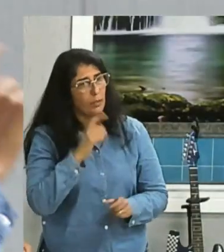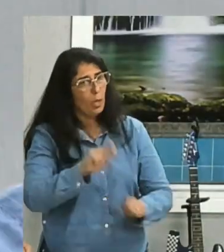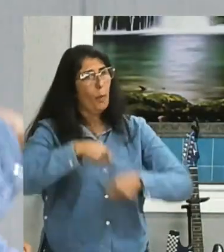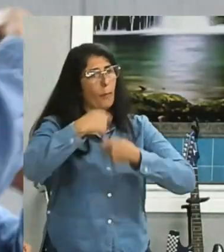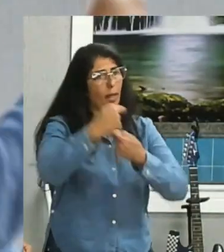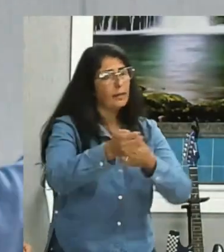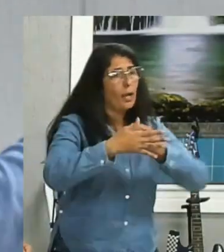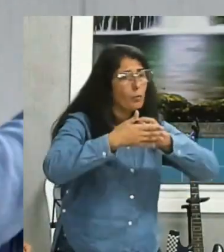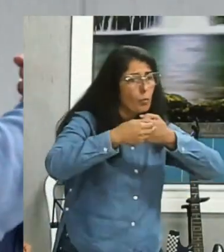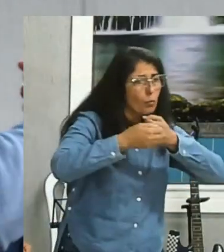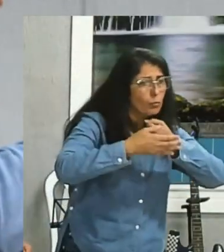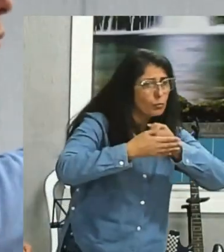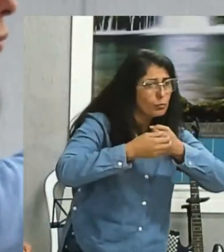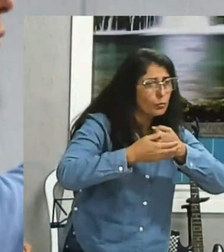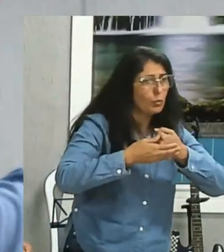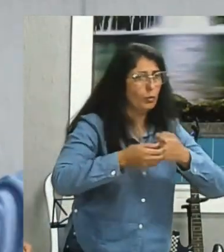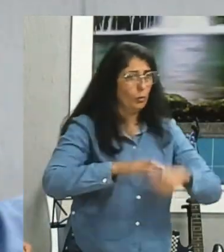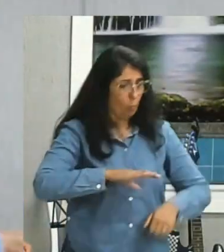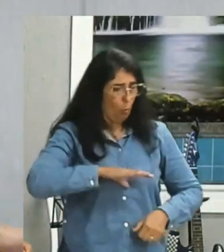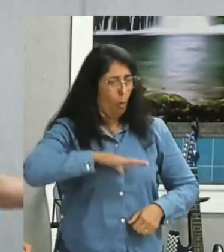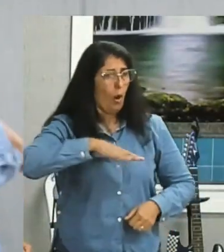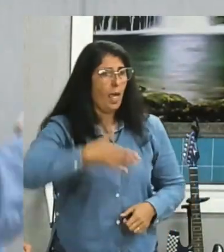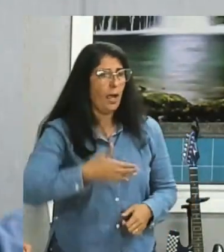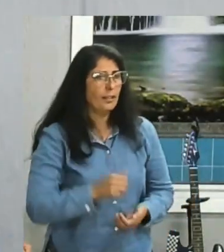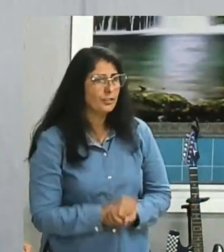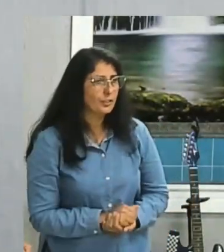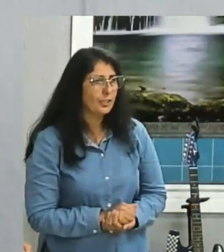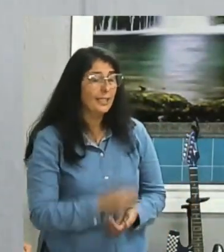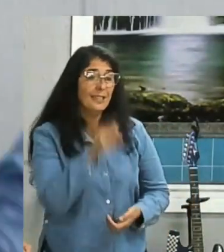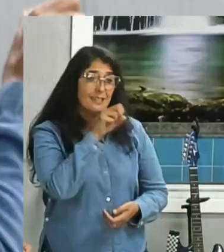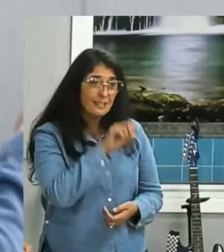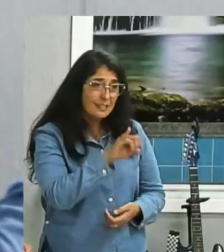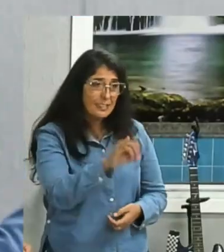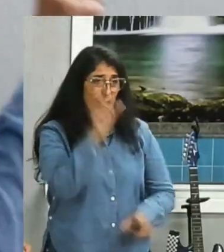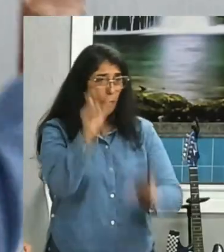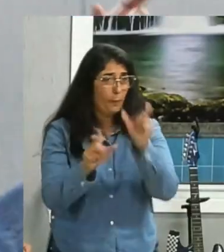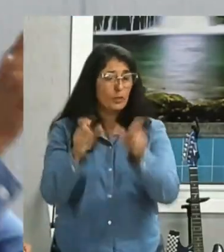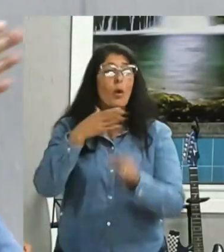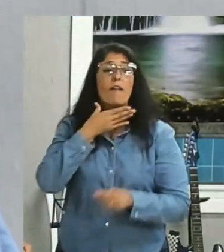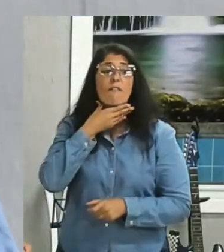igreja. Você não pode ficar dando ouvidos a vozes estranhas.